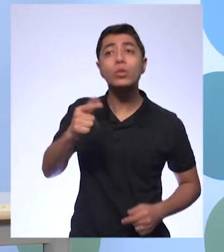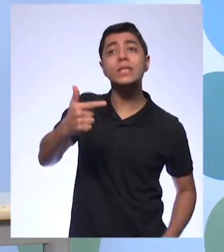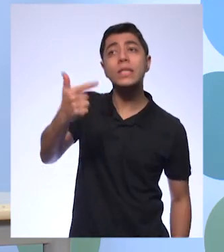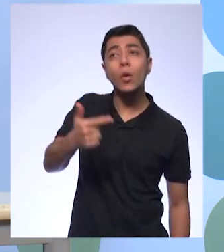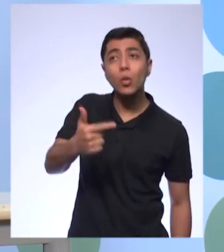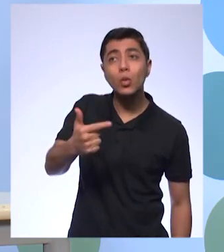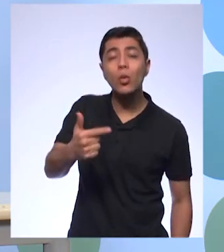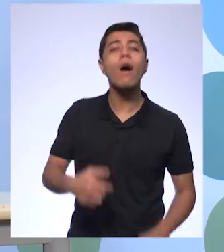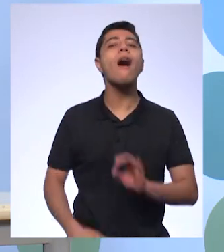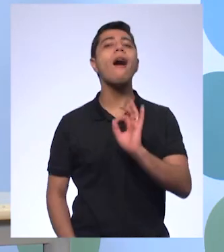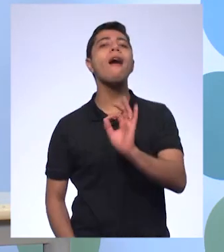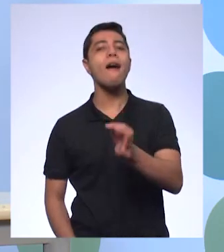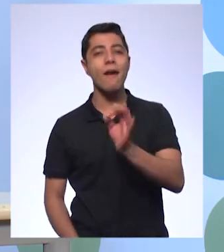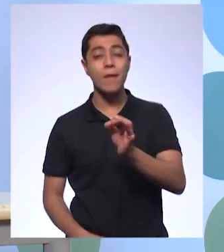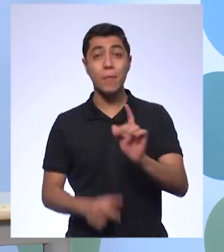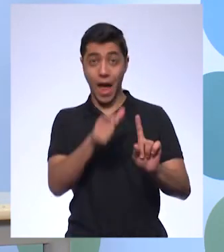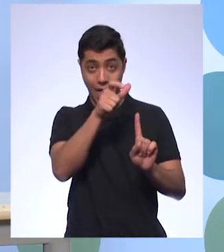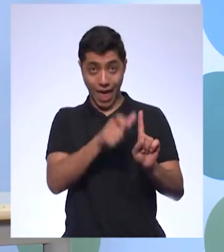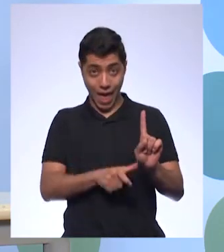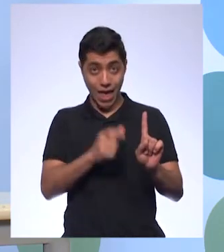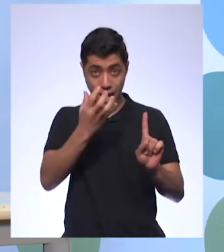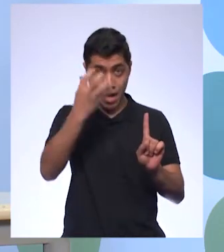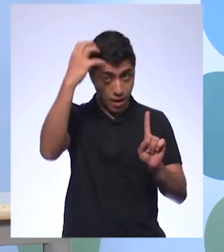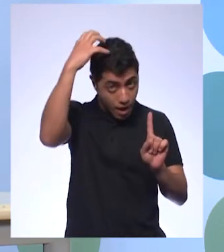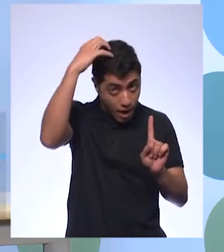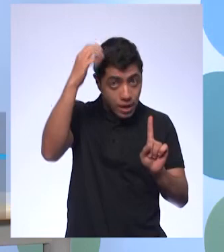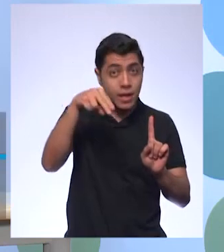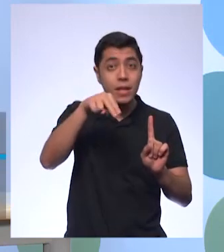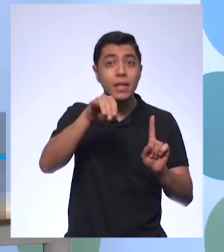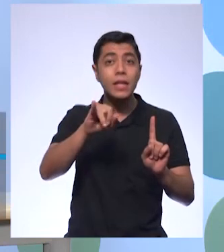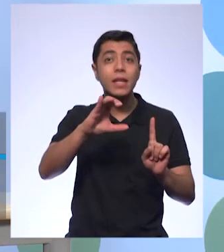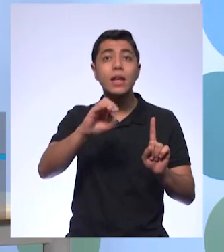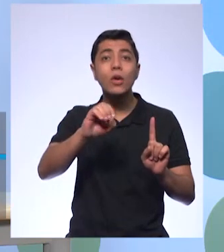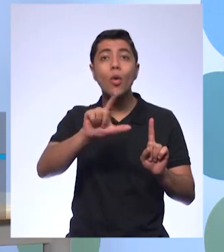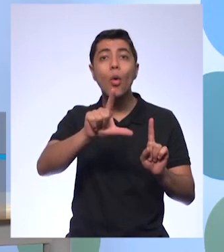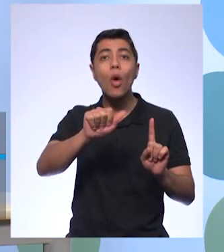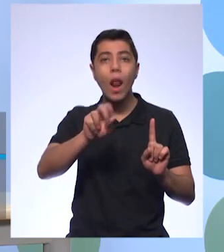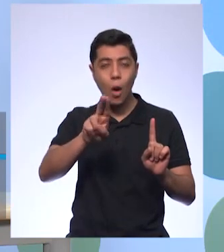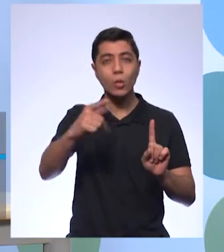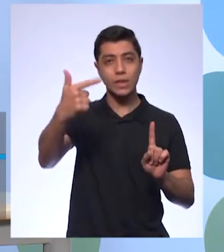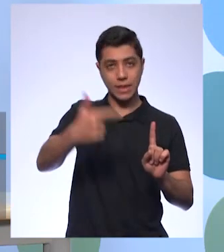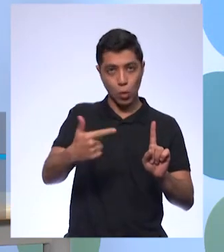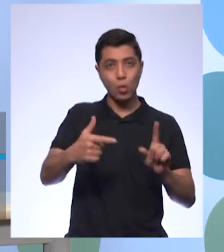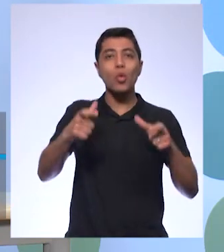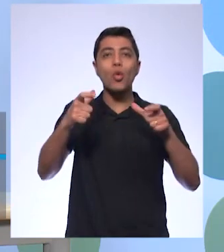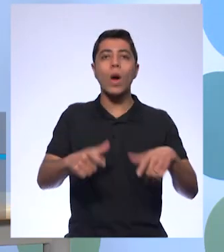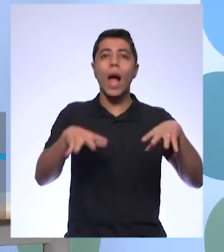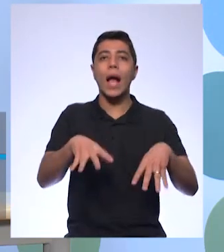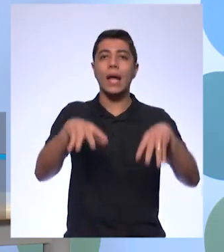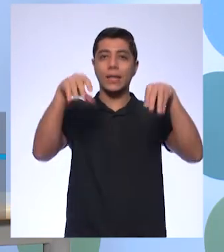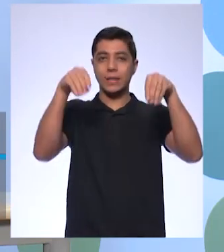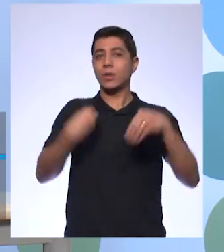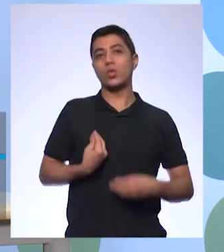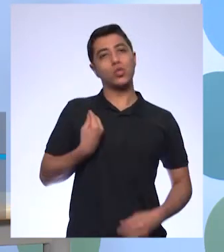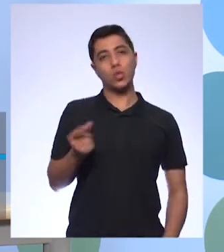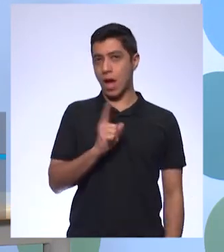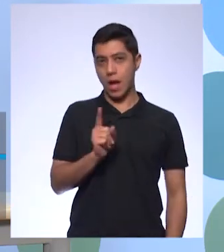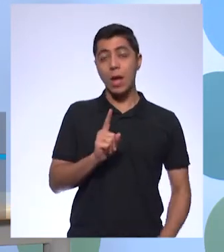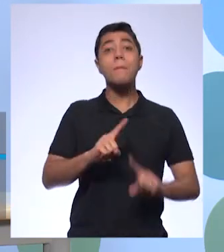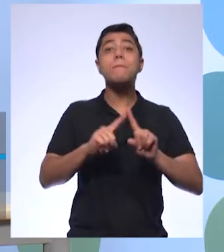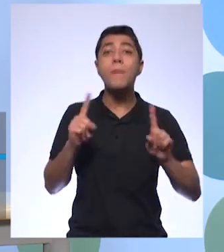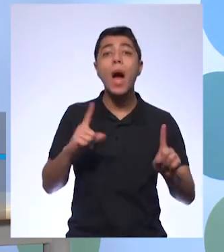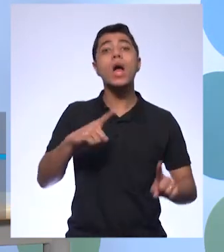nesse momento no Palácio Real, e aí as forças de segurança ao redor do